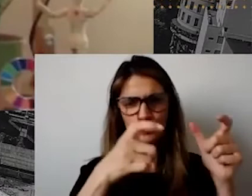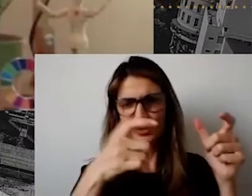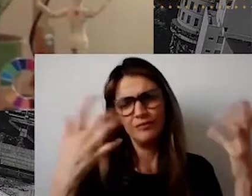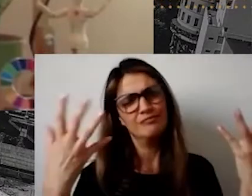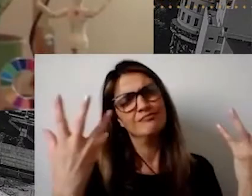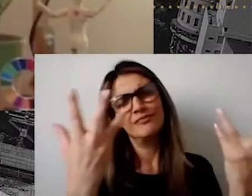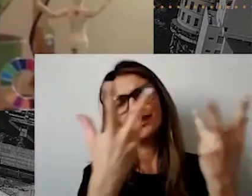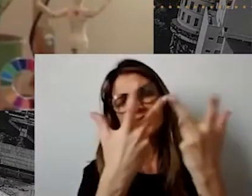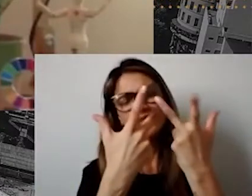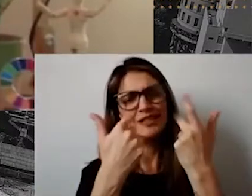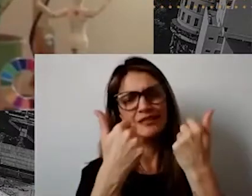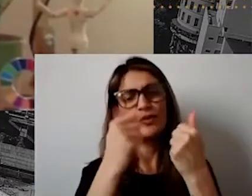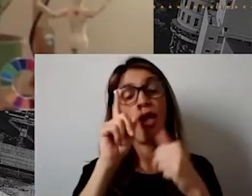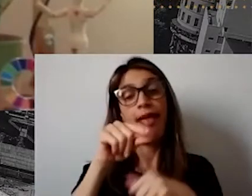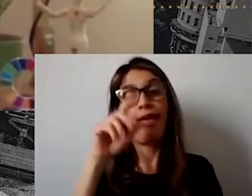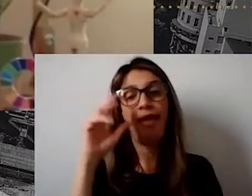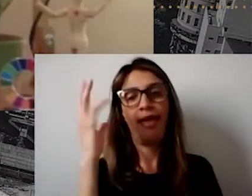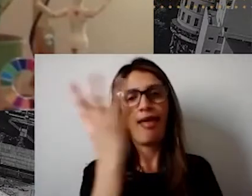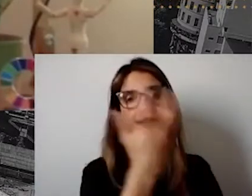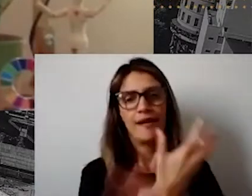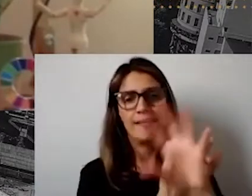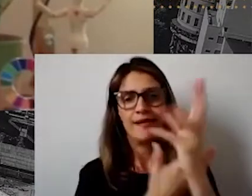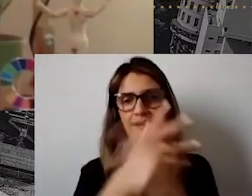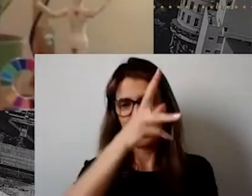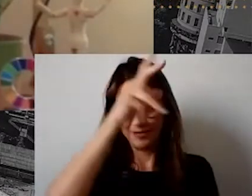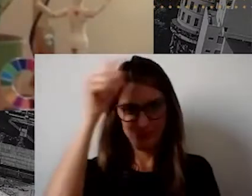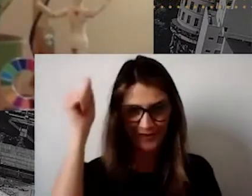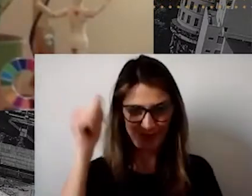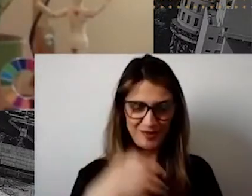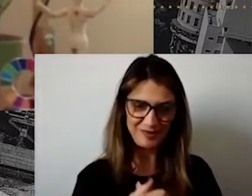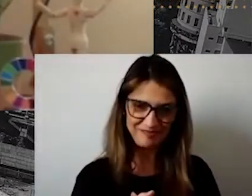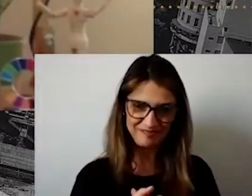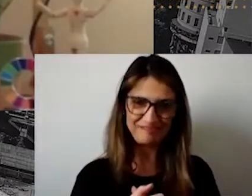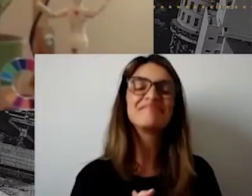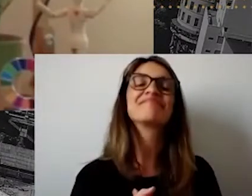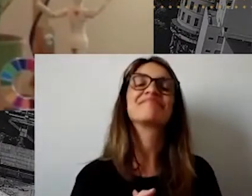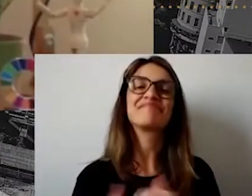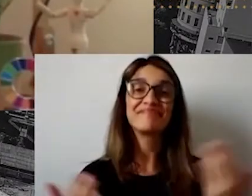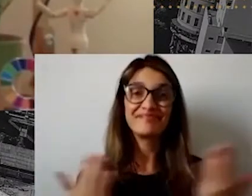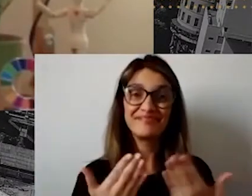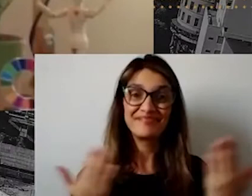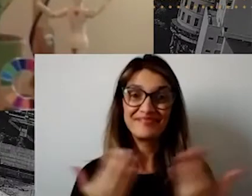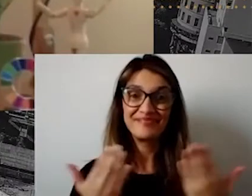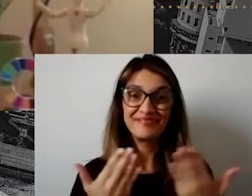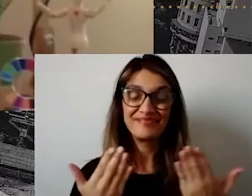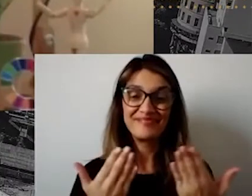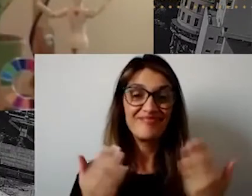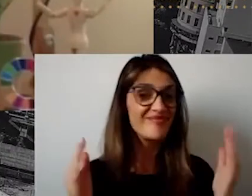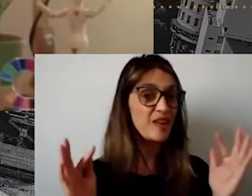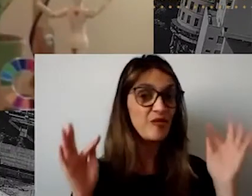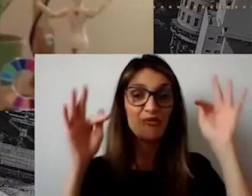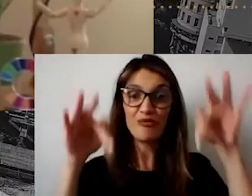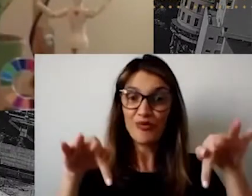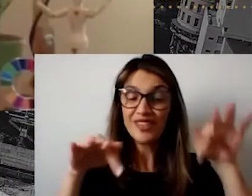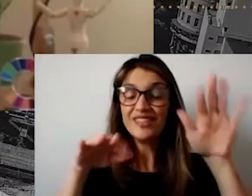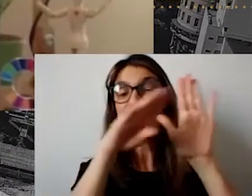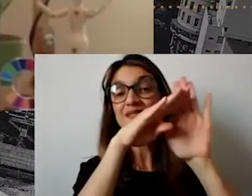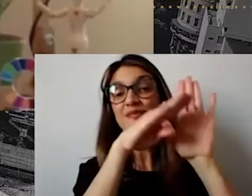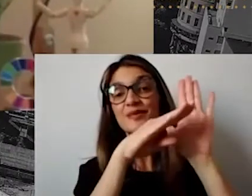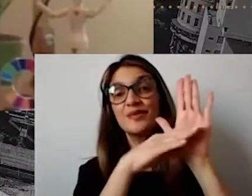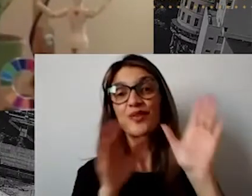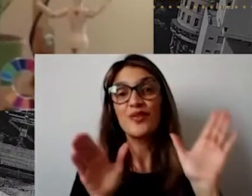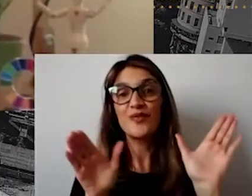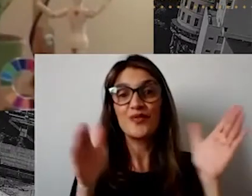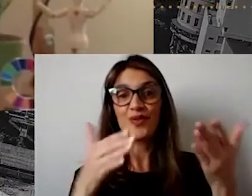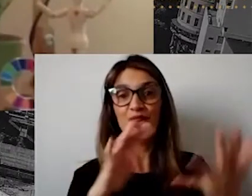a Amazônia. Bom, pessoal, nós estamos aqui, então, encerrando a programação do Fórum